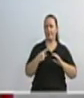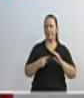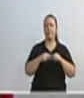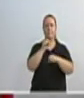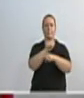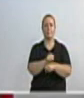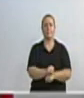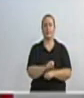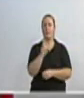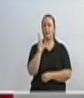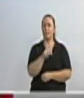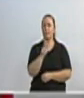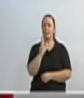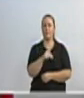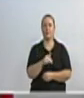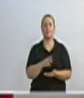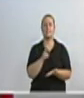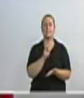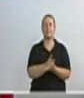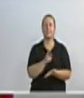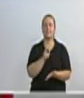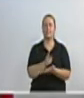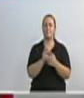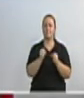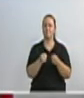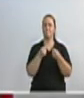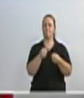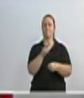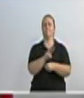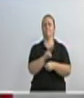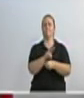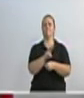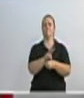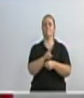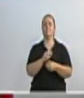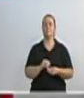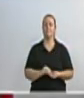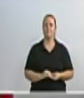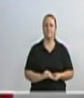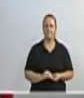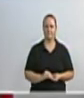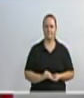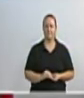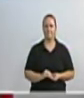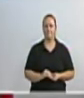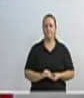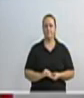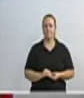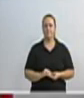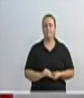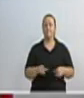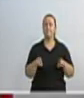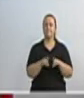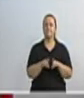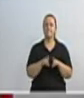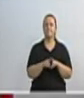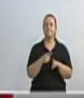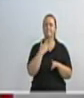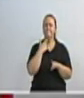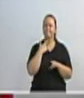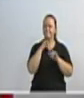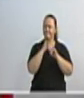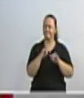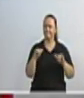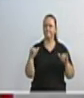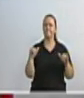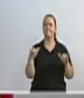nossa defesa do consumidor ela é permanente. Eu queria também dizer o seguinte,